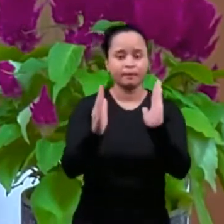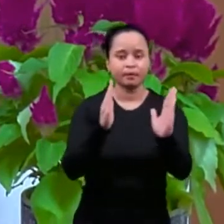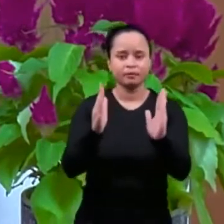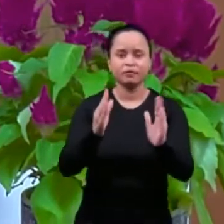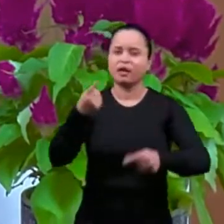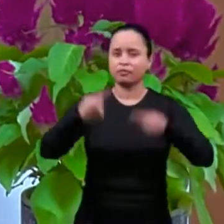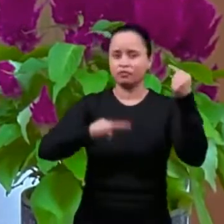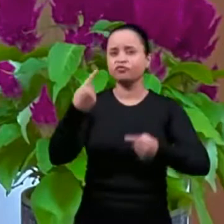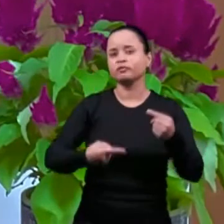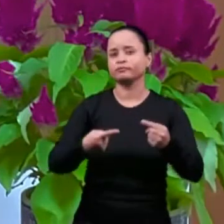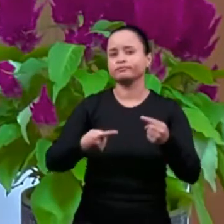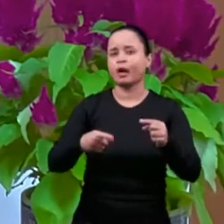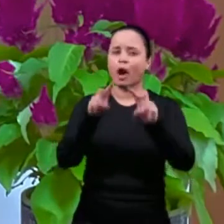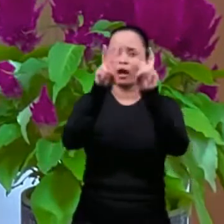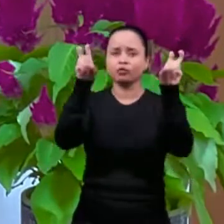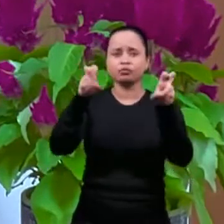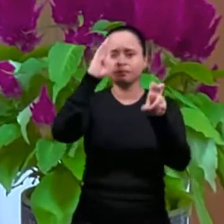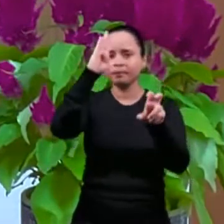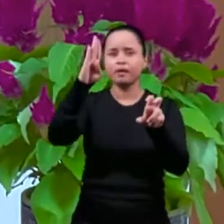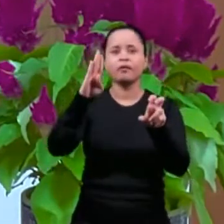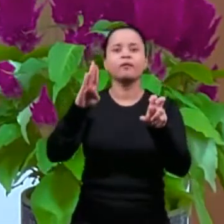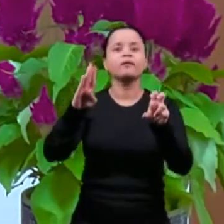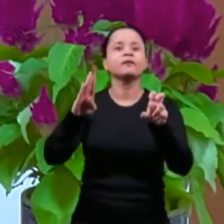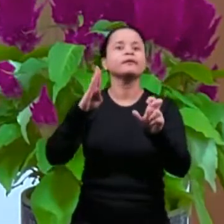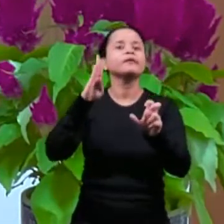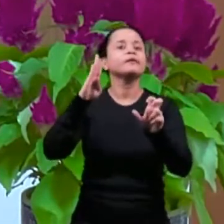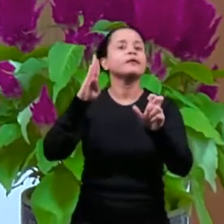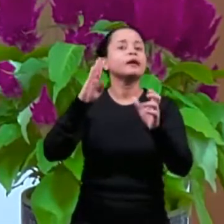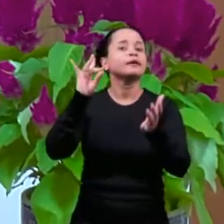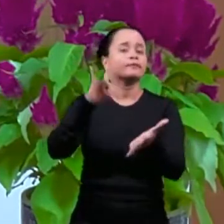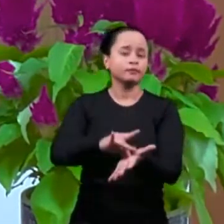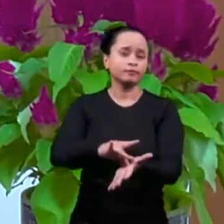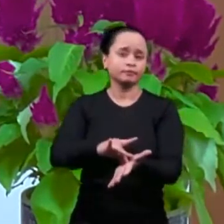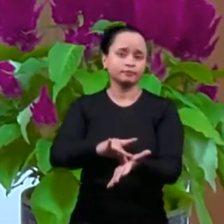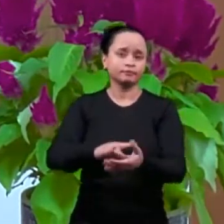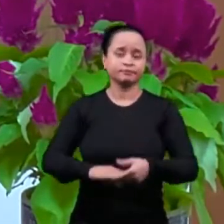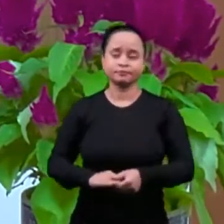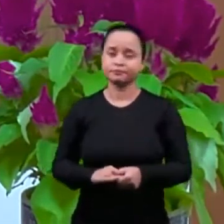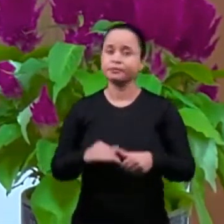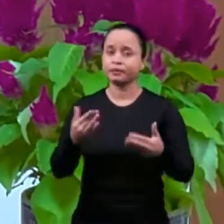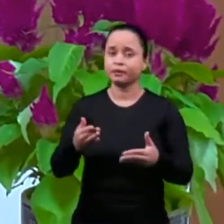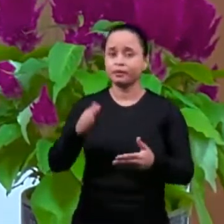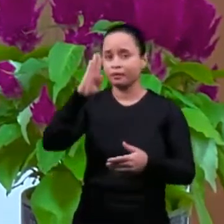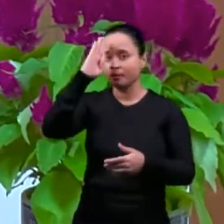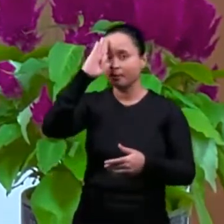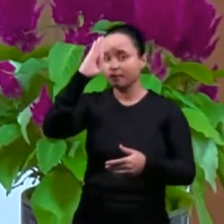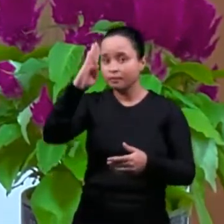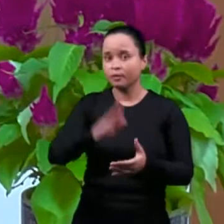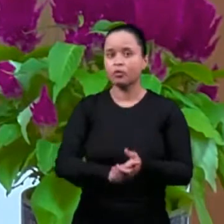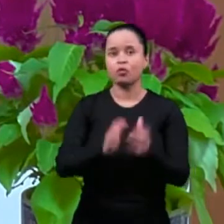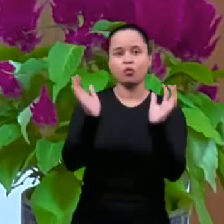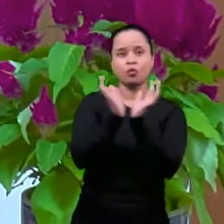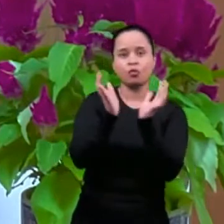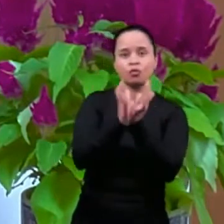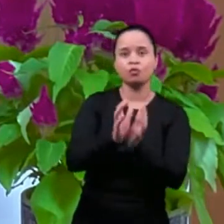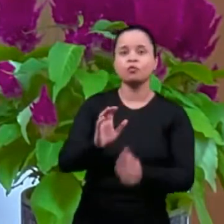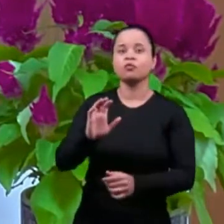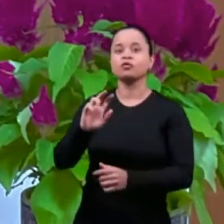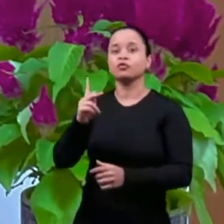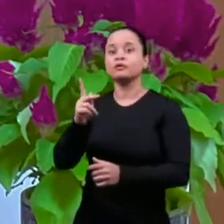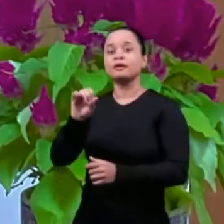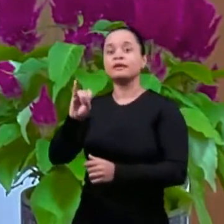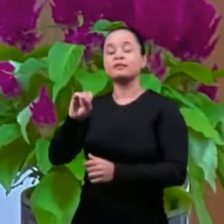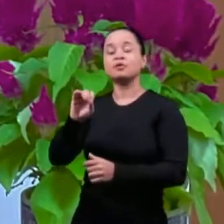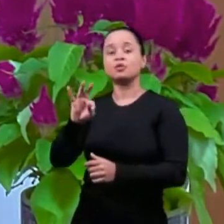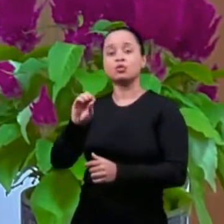verdade. Inclusive, nesse período, que era onde principalmente os estoicos dominavam, e dentre